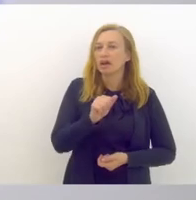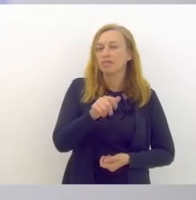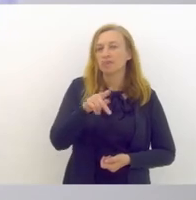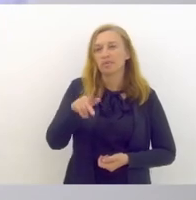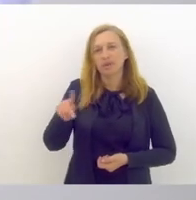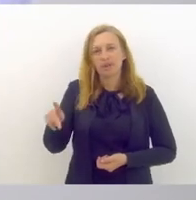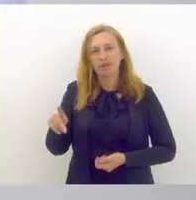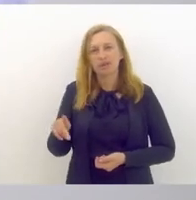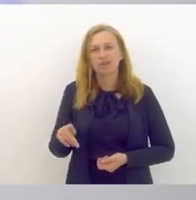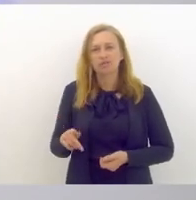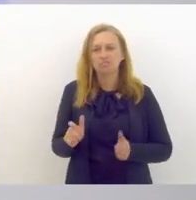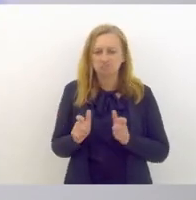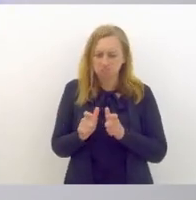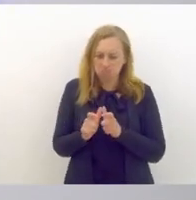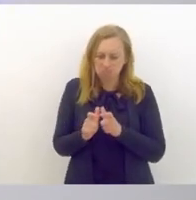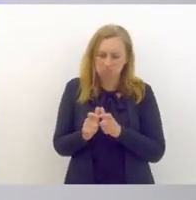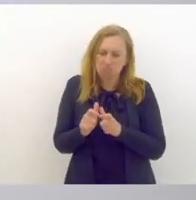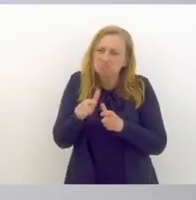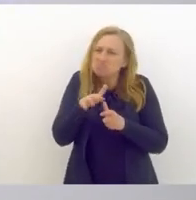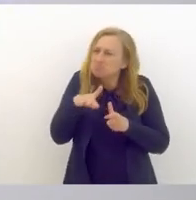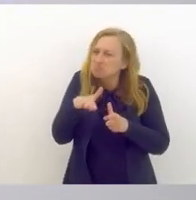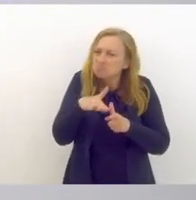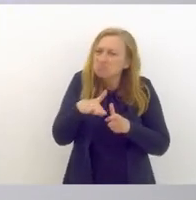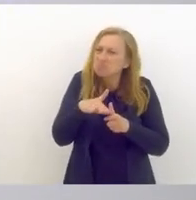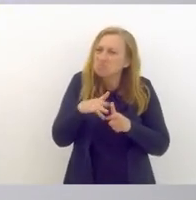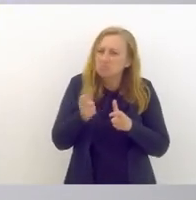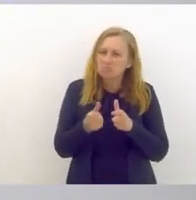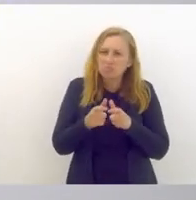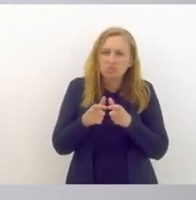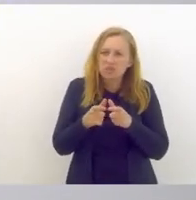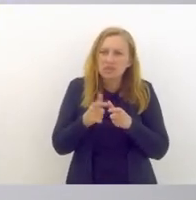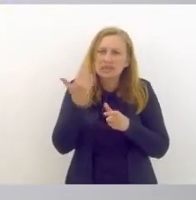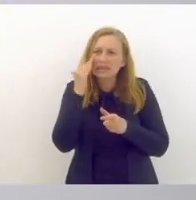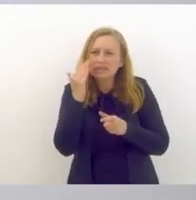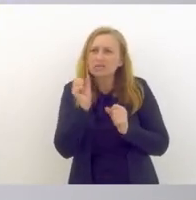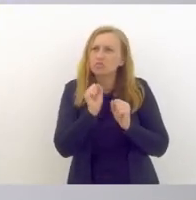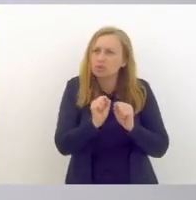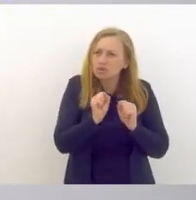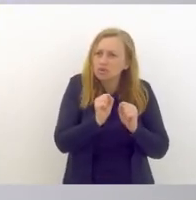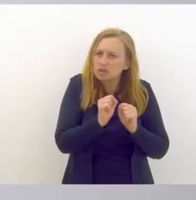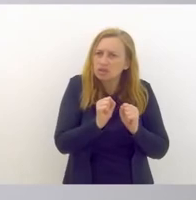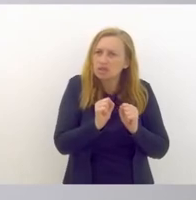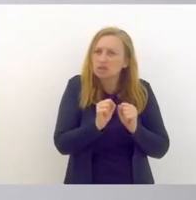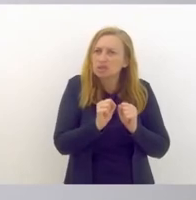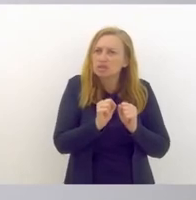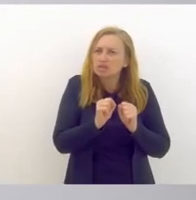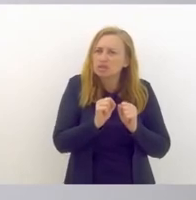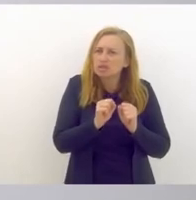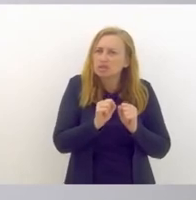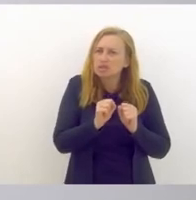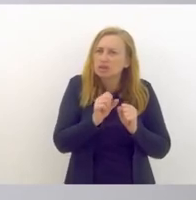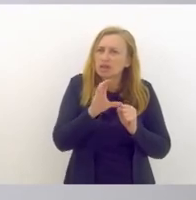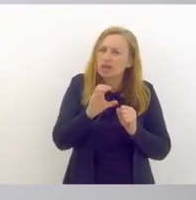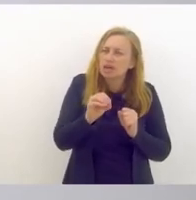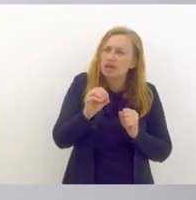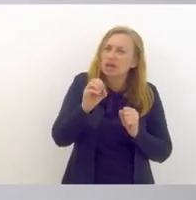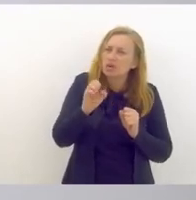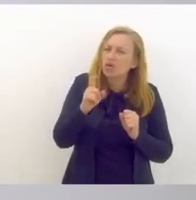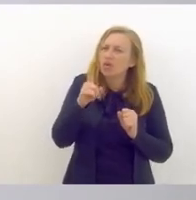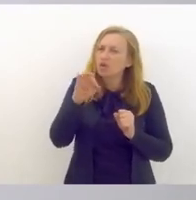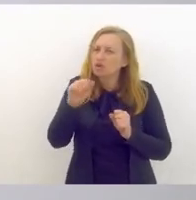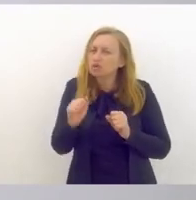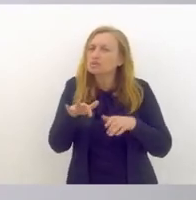foram muito pequenas e em áreas que a gente entendia que podia se formar um corredor ecológico. Né?